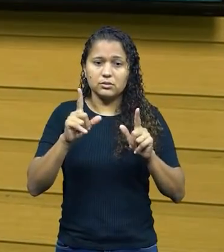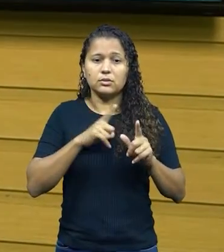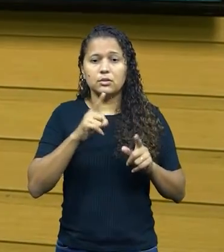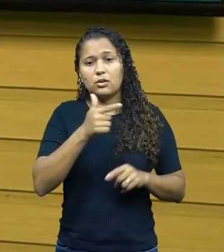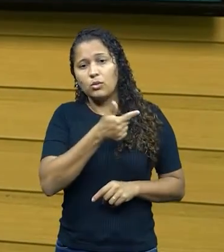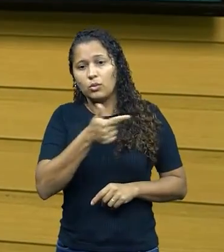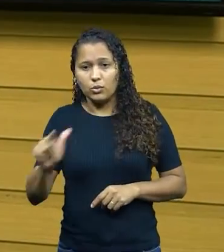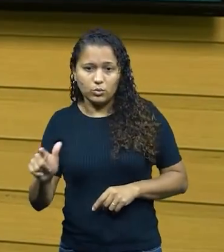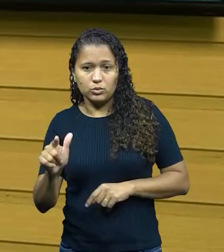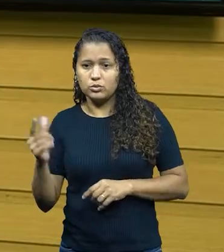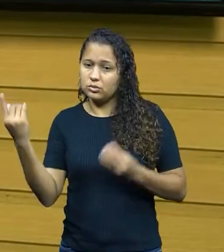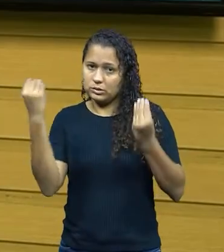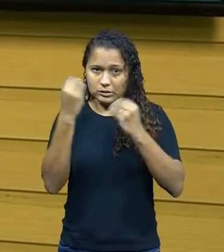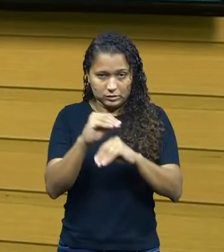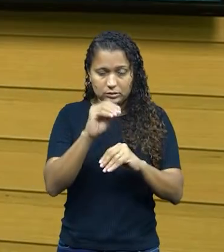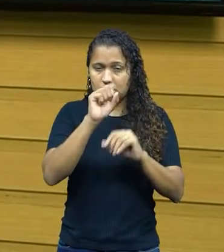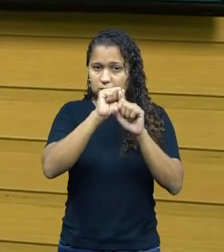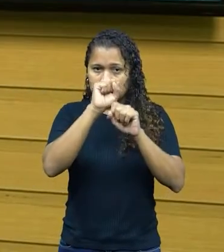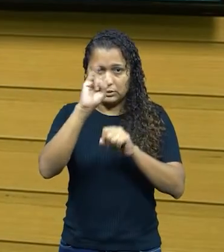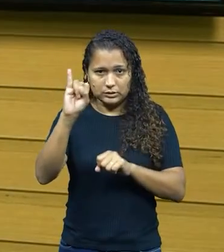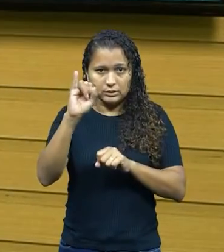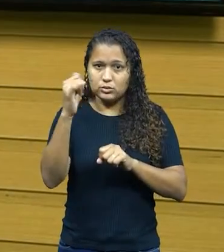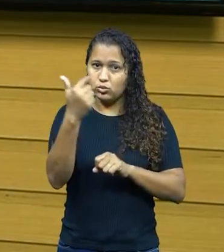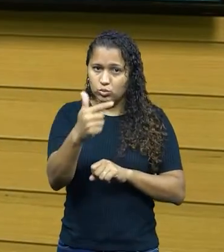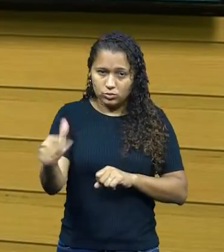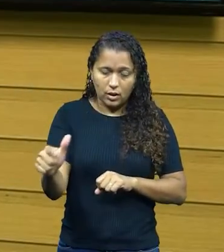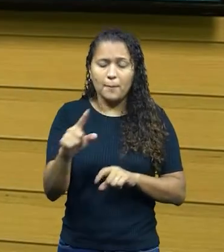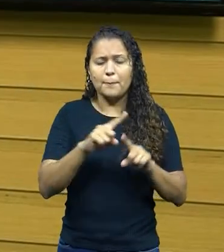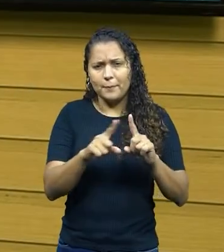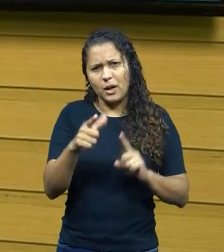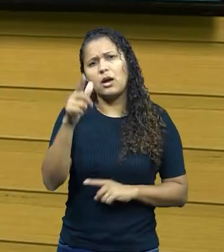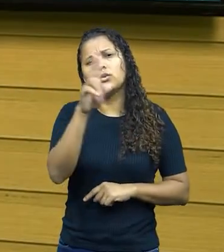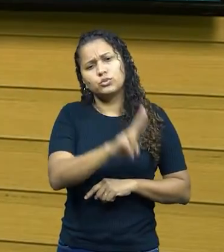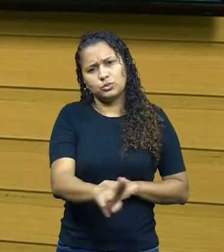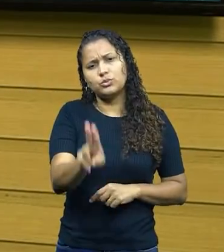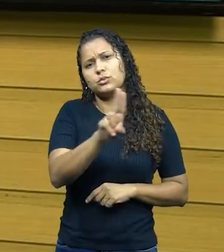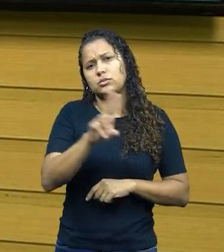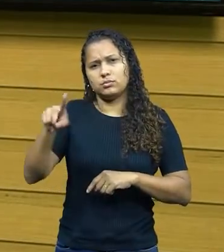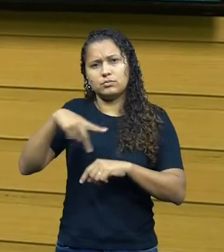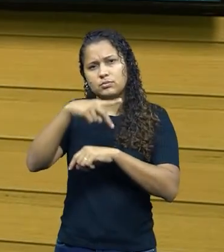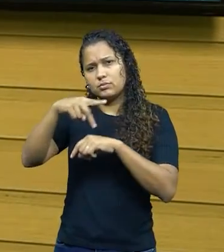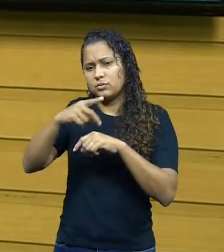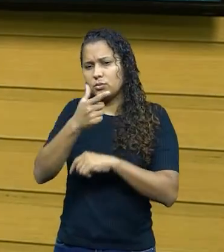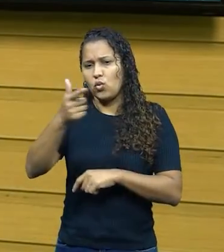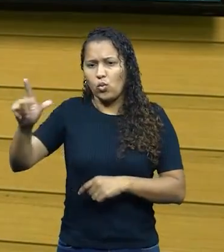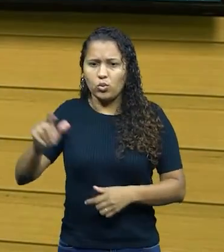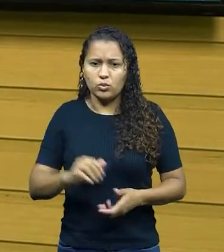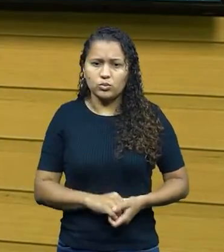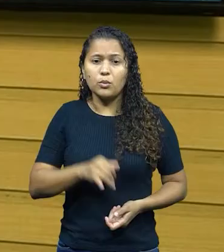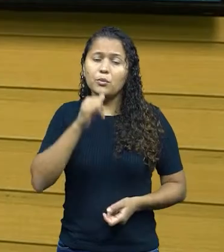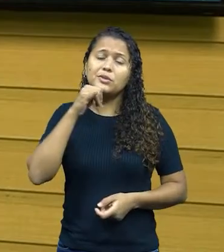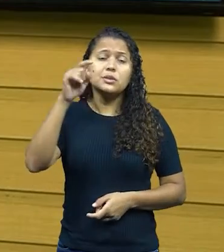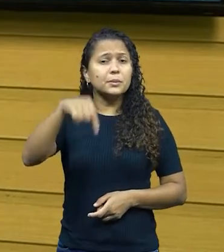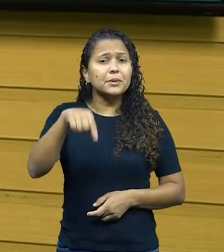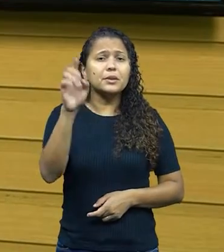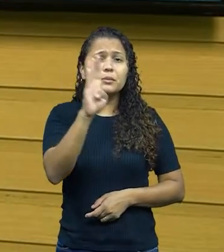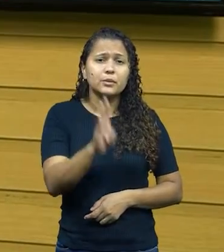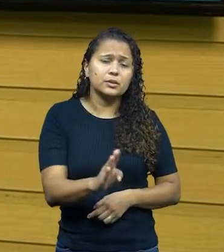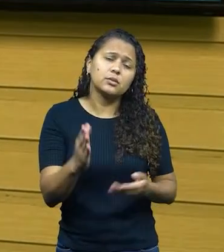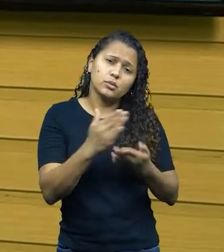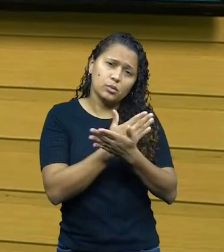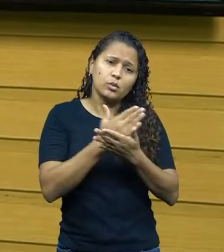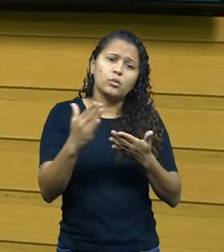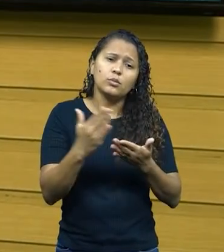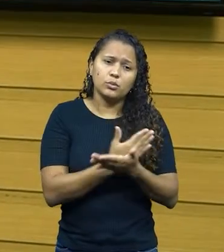têm outras que não estão no sistema, mas são utilizadas por outros países. Como no nosso caso,